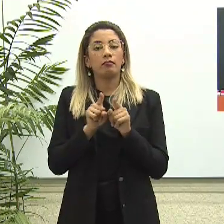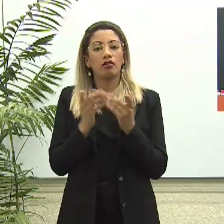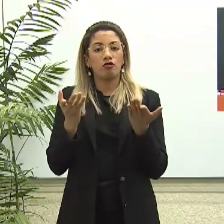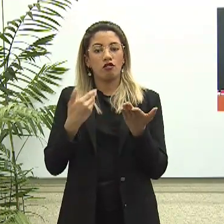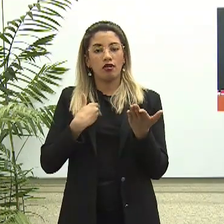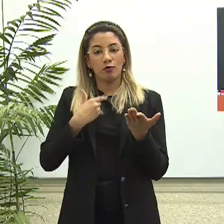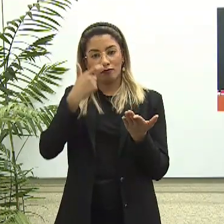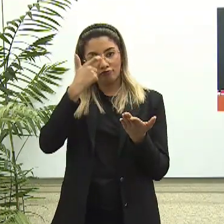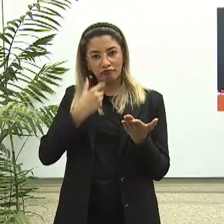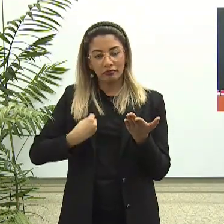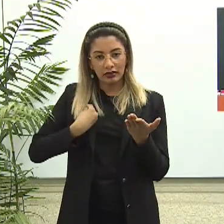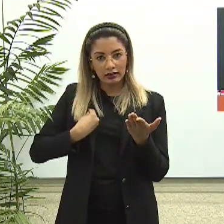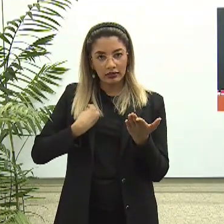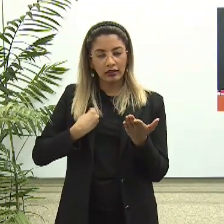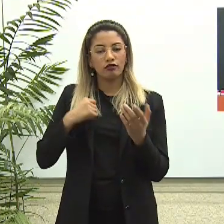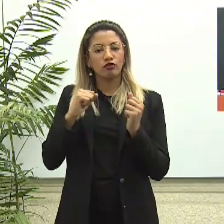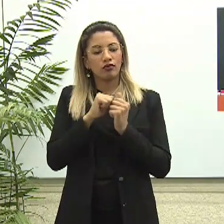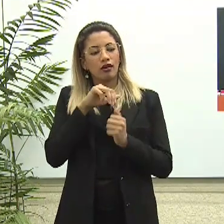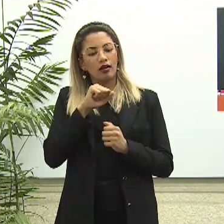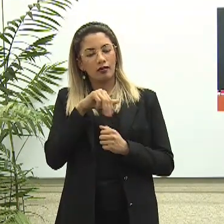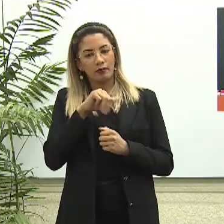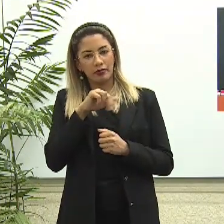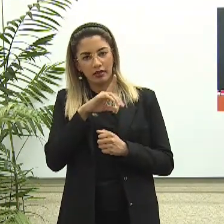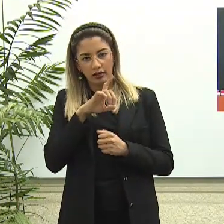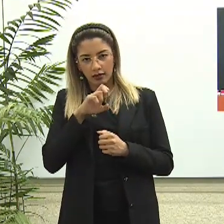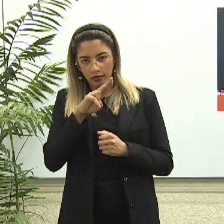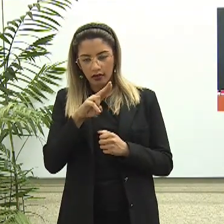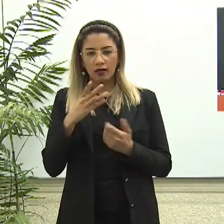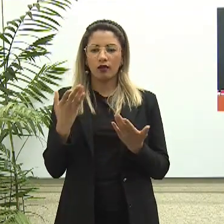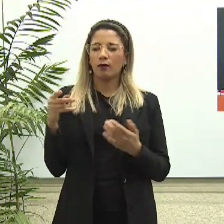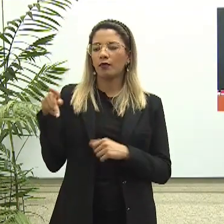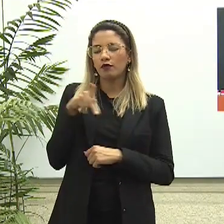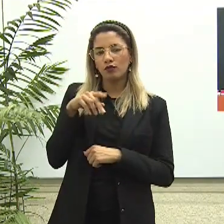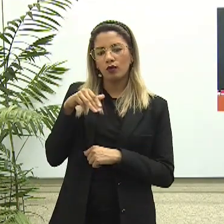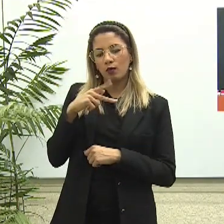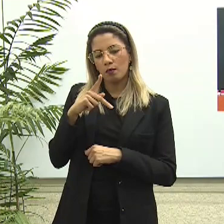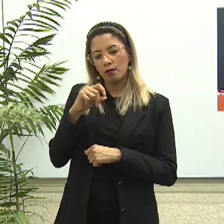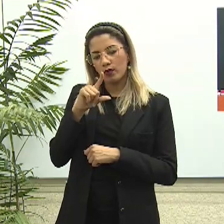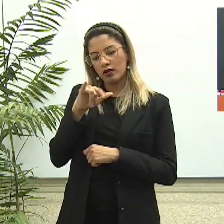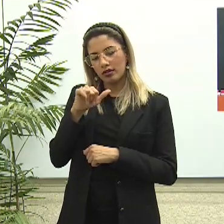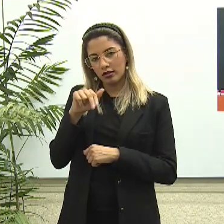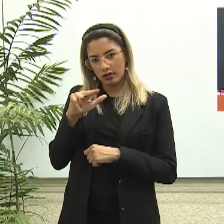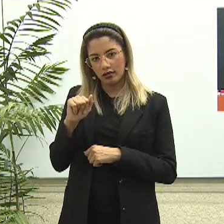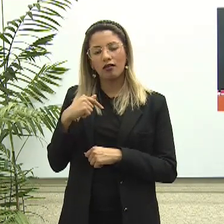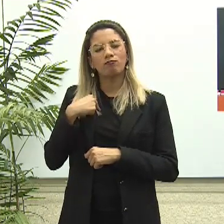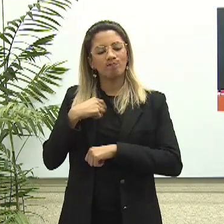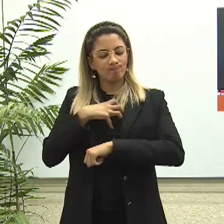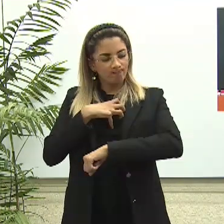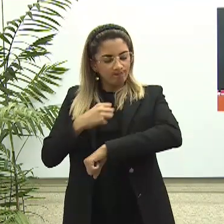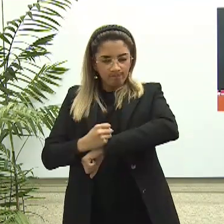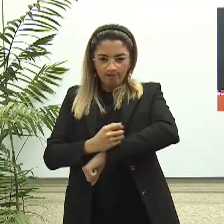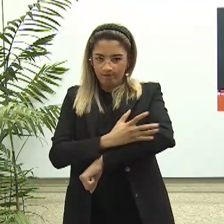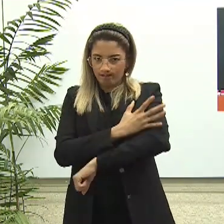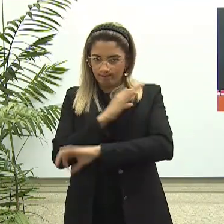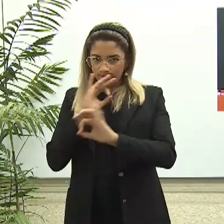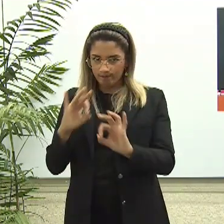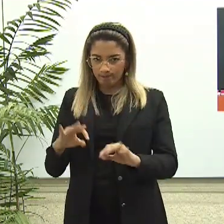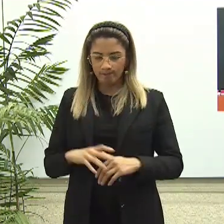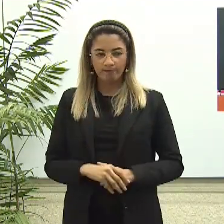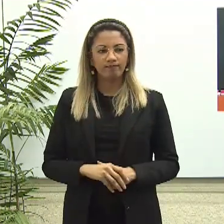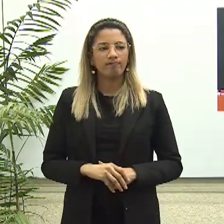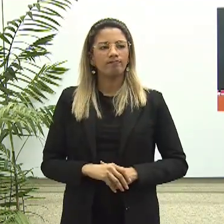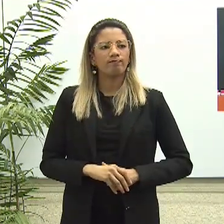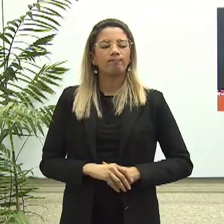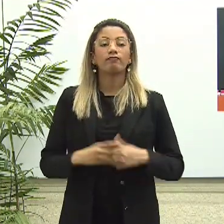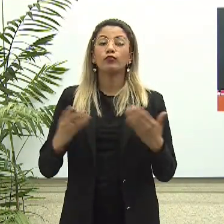o Amadeu professora Poliana com o Davidson novamente que mais uma vez é é emocionante na verdade eh